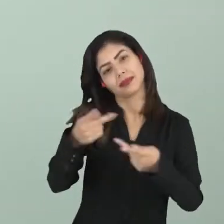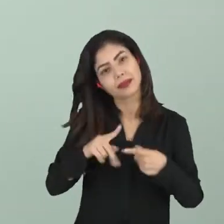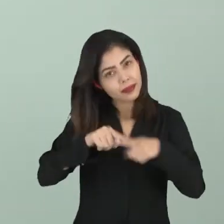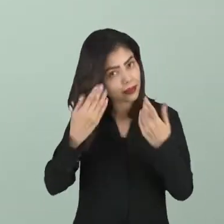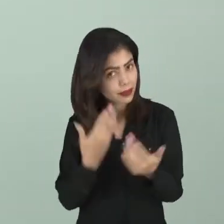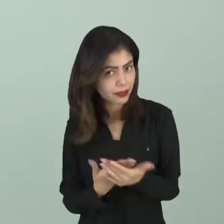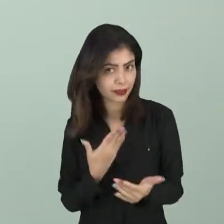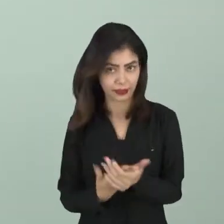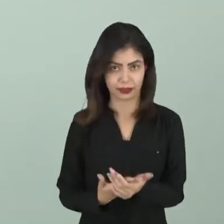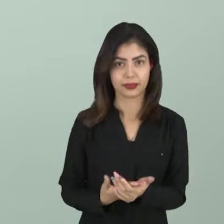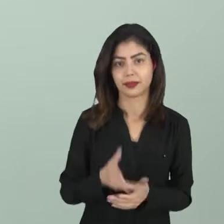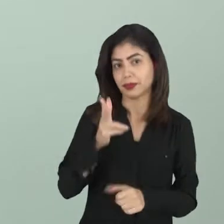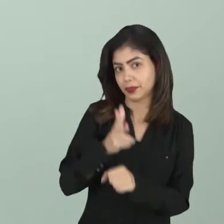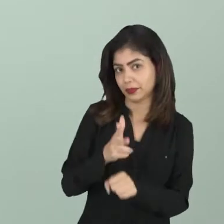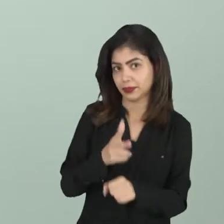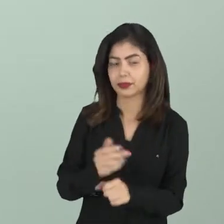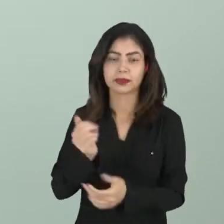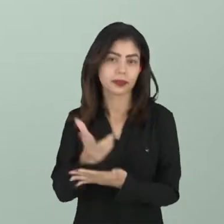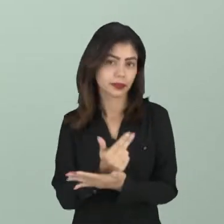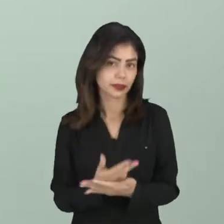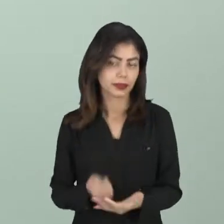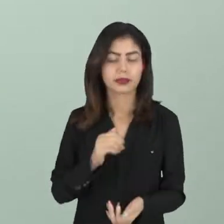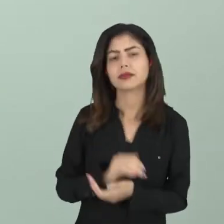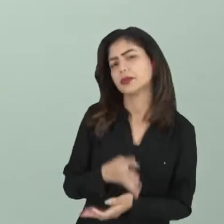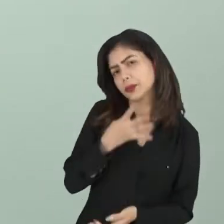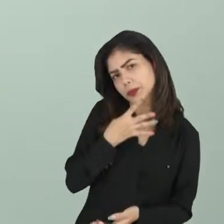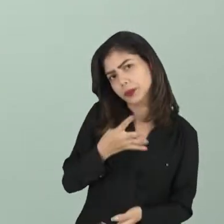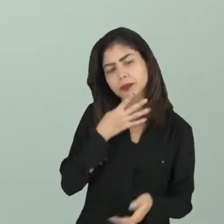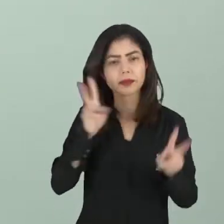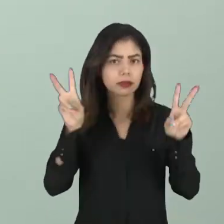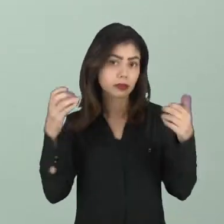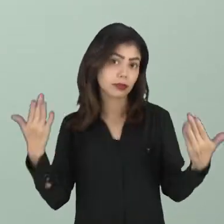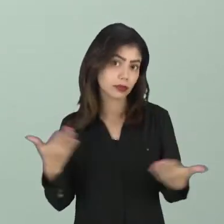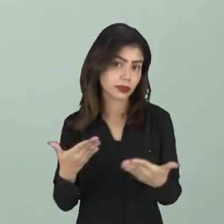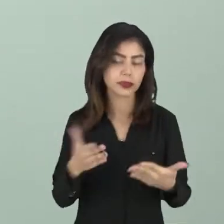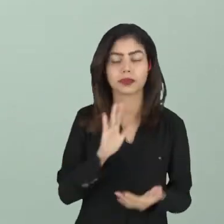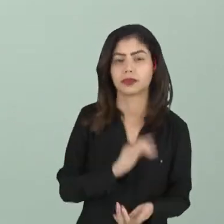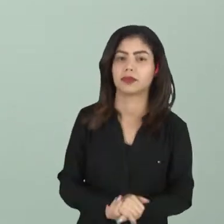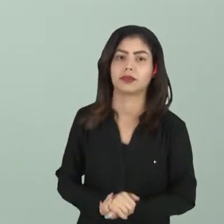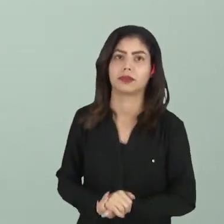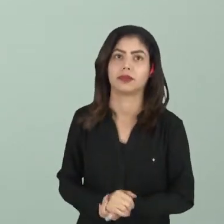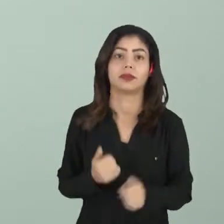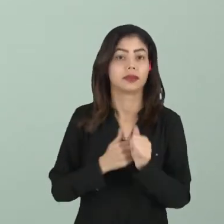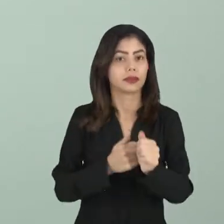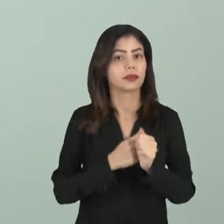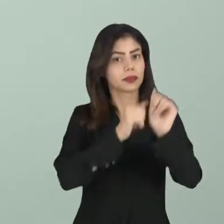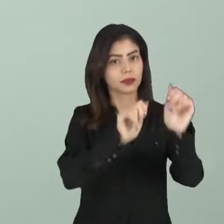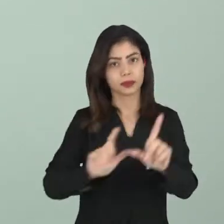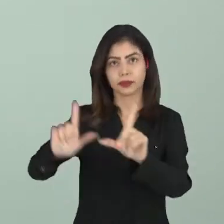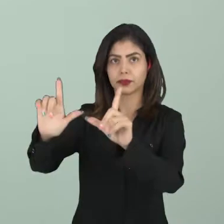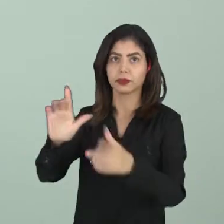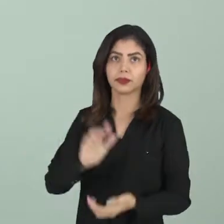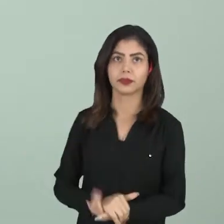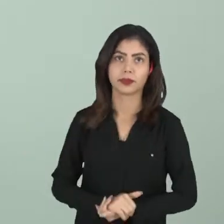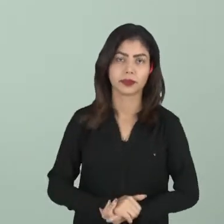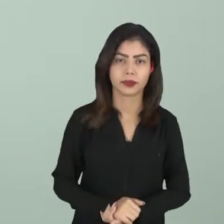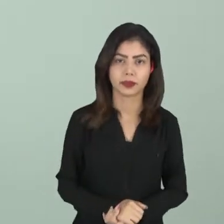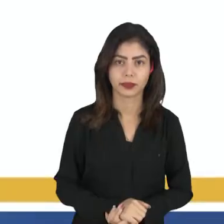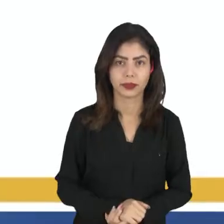Seja bem-vindo a mais uma videoaula de arte. Quer conhecer o tema da nossa aula de hoje? Acompanhe comigo no slide.